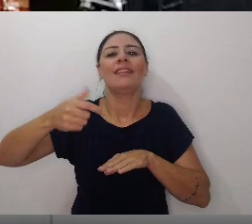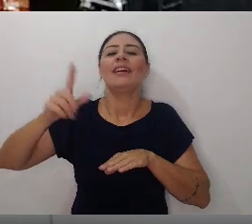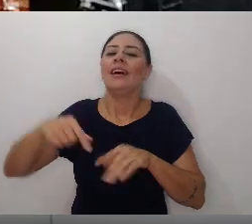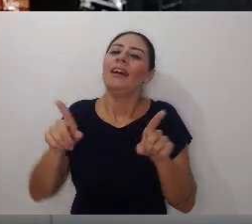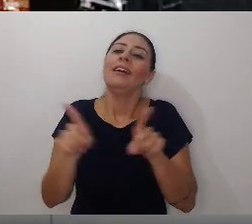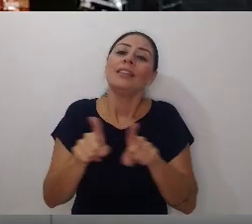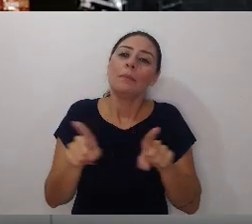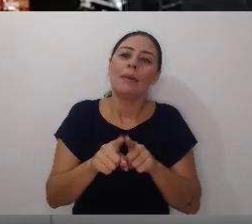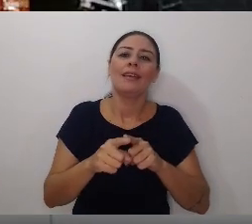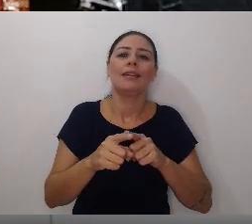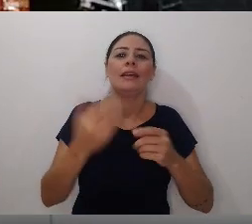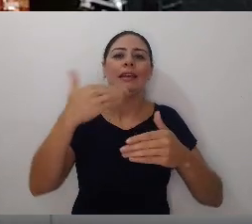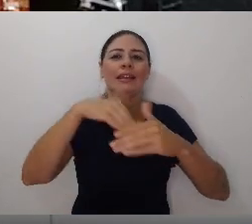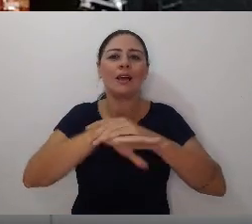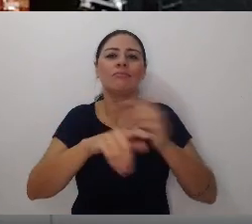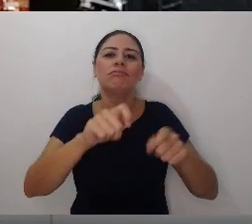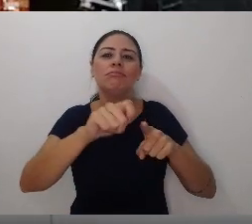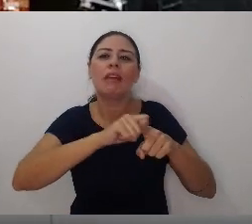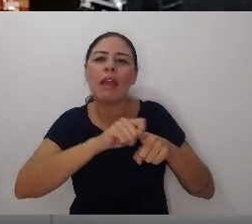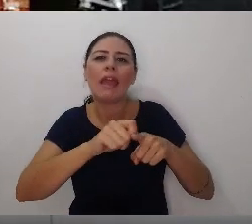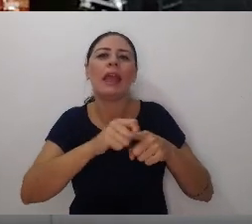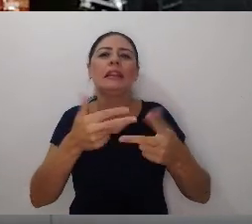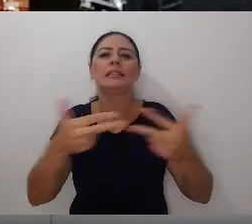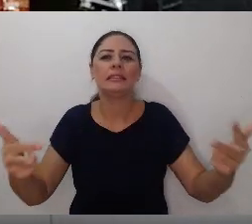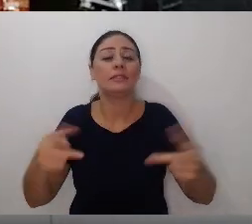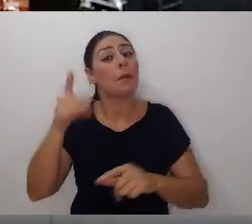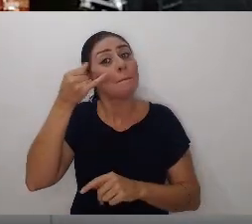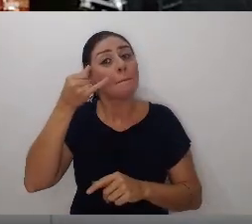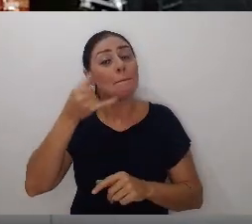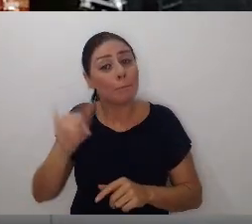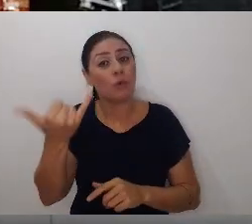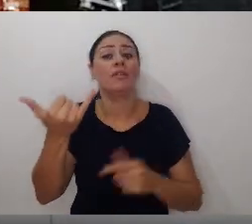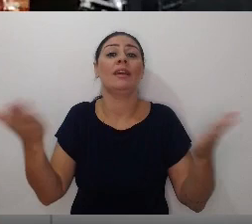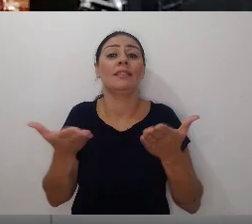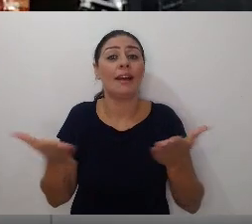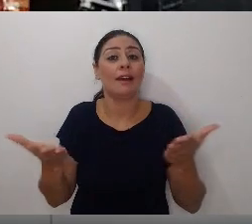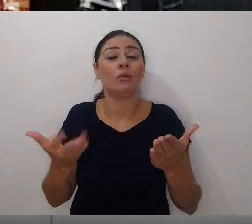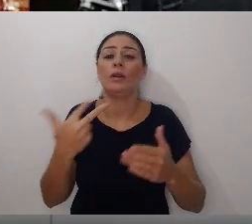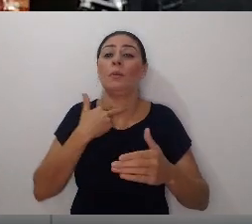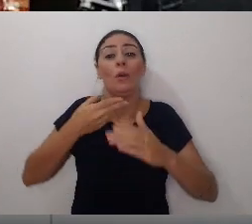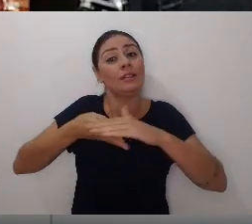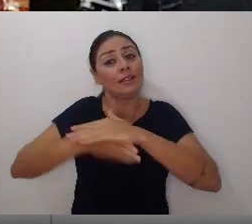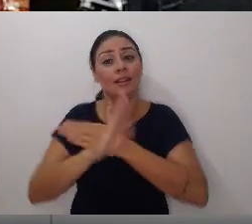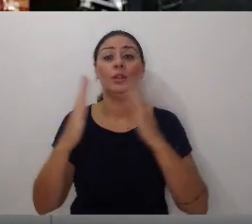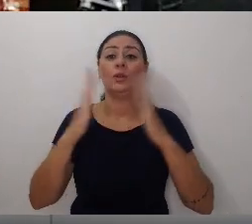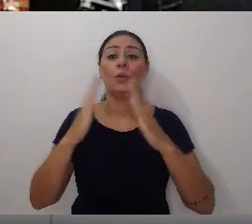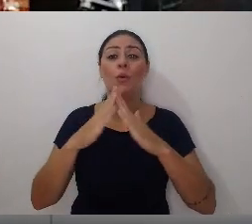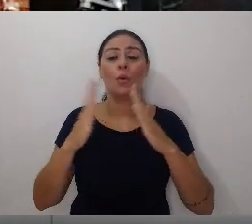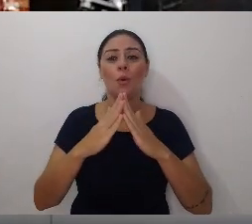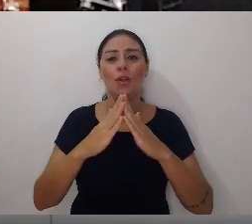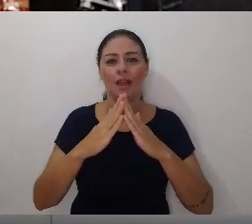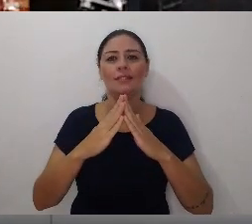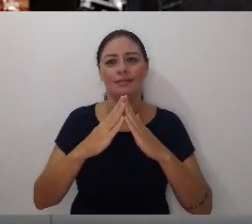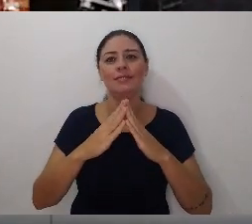ali com a escova ou com o esfoliante. E os calçados, aproveita agora que não pode ficar entrando em casa de